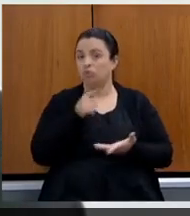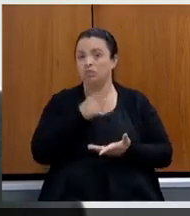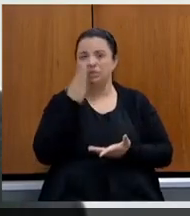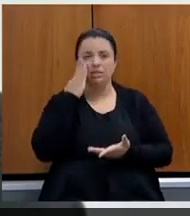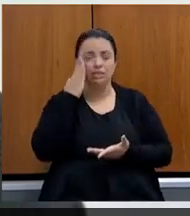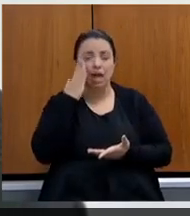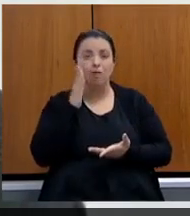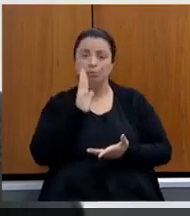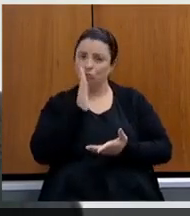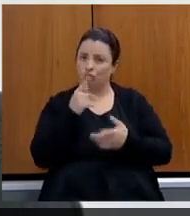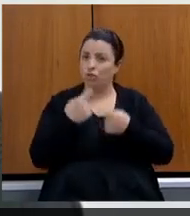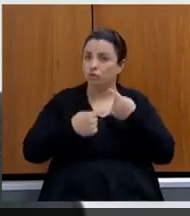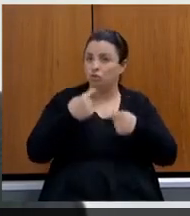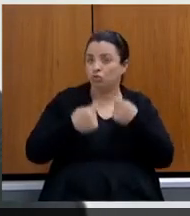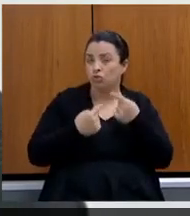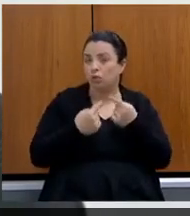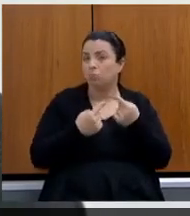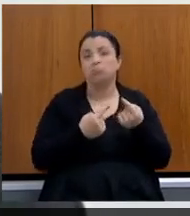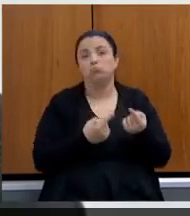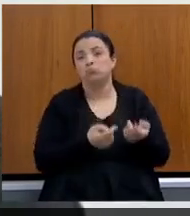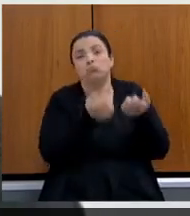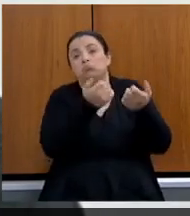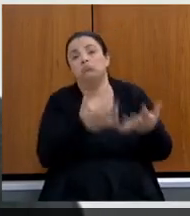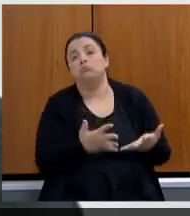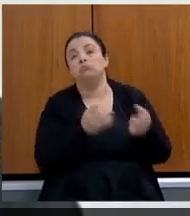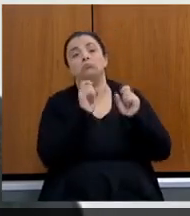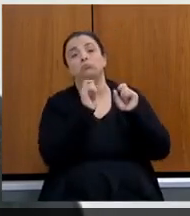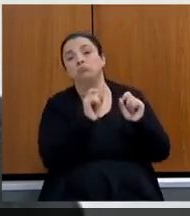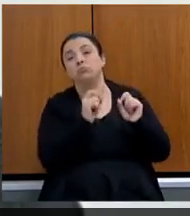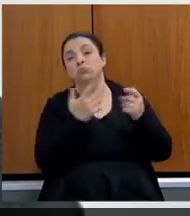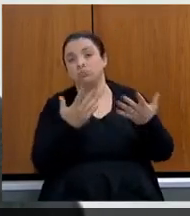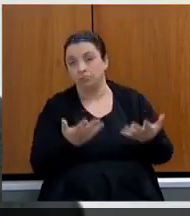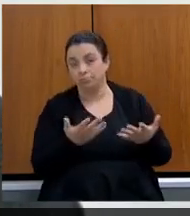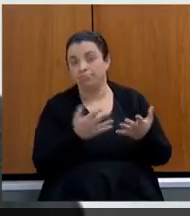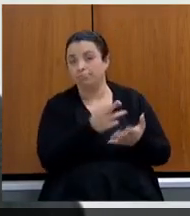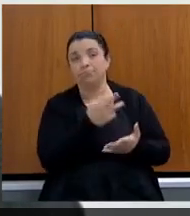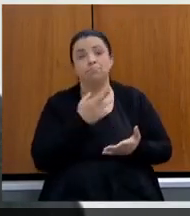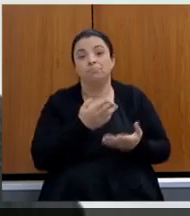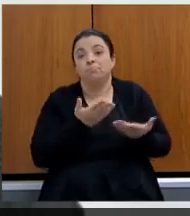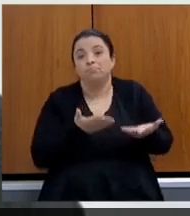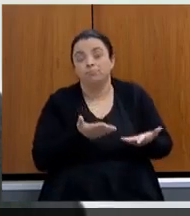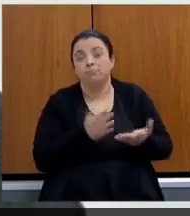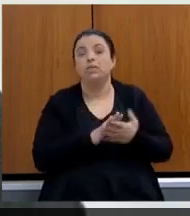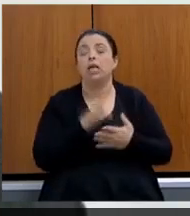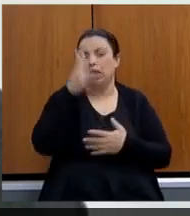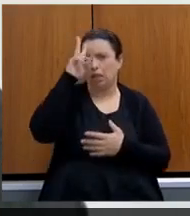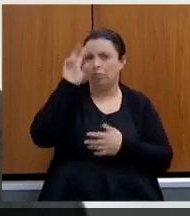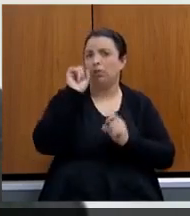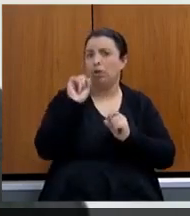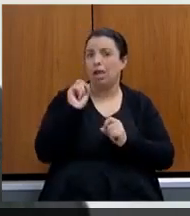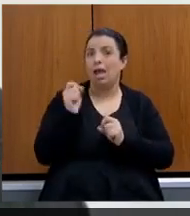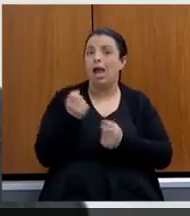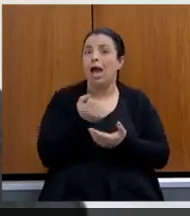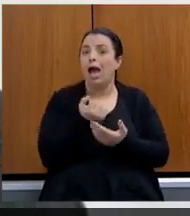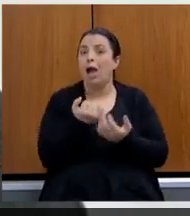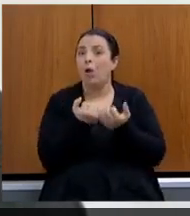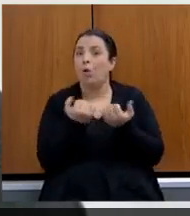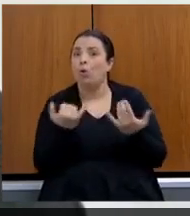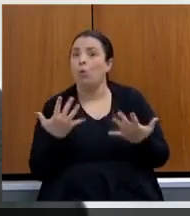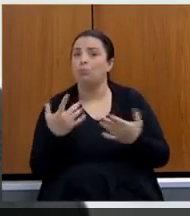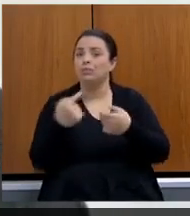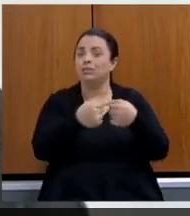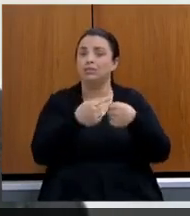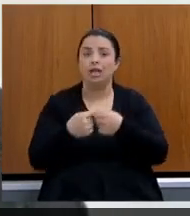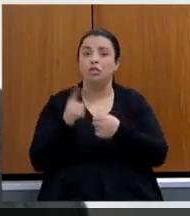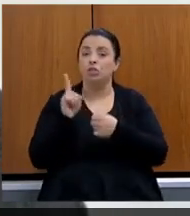comitê kovind eu já tem para me dizer sobre isso E lembrando que algumas cidade e não que não aderiram ao menos